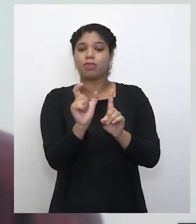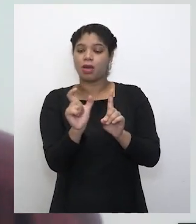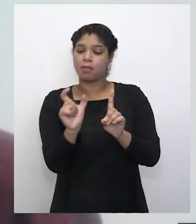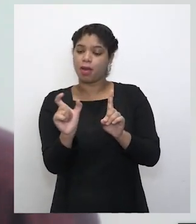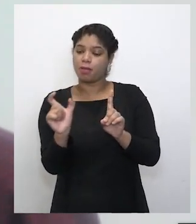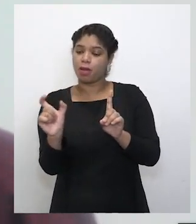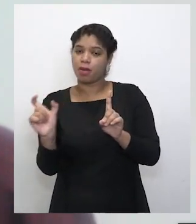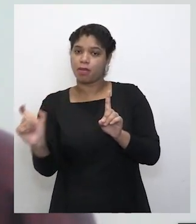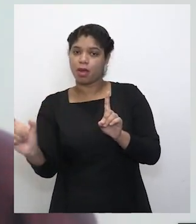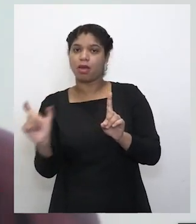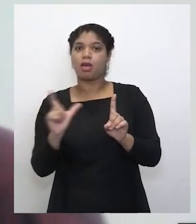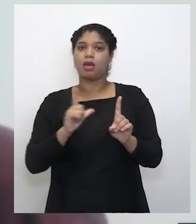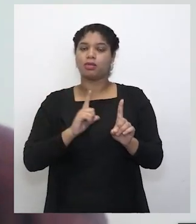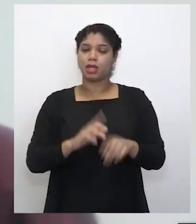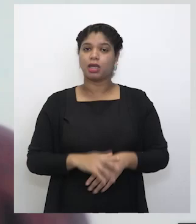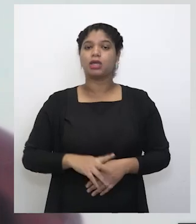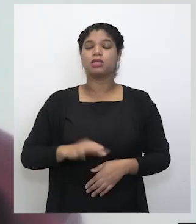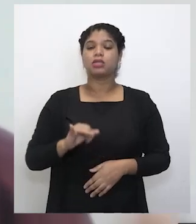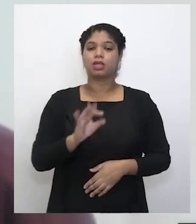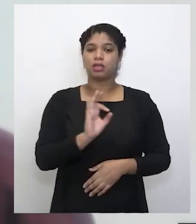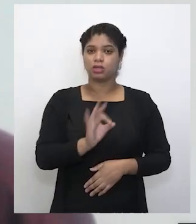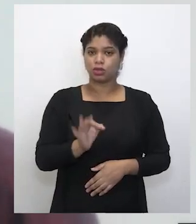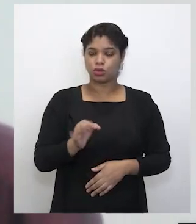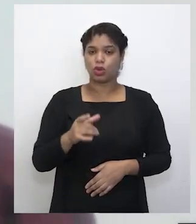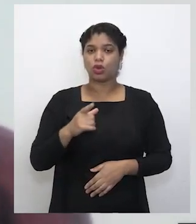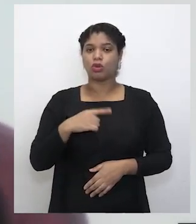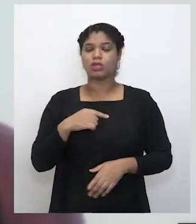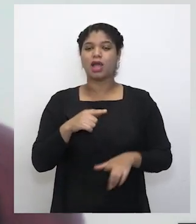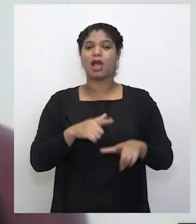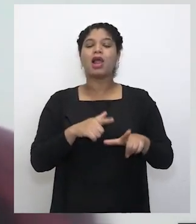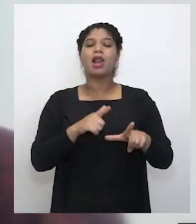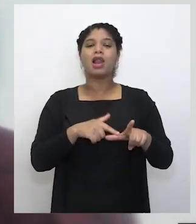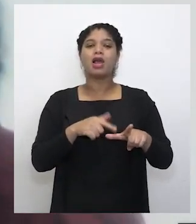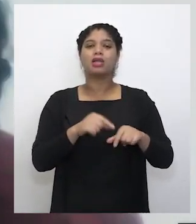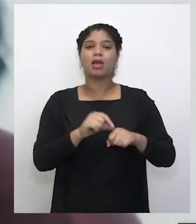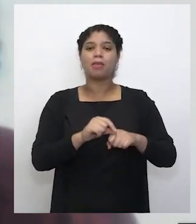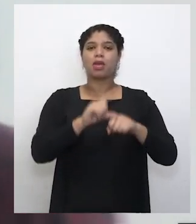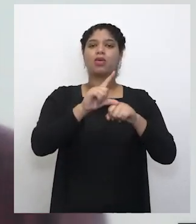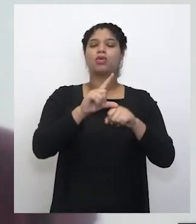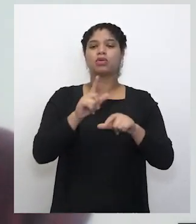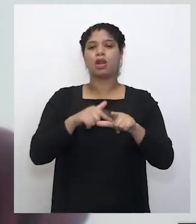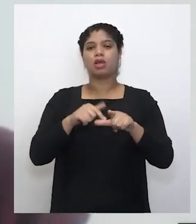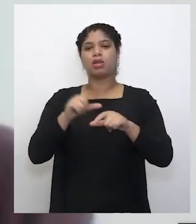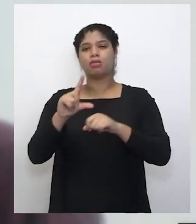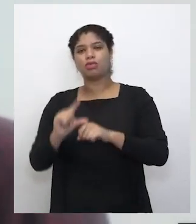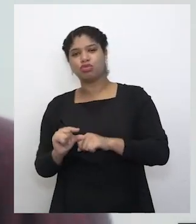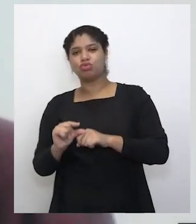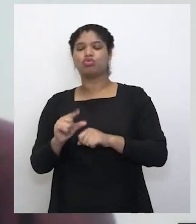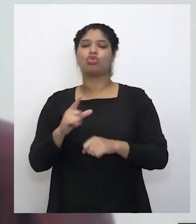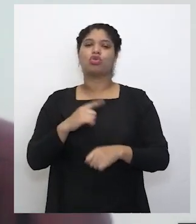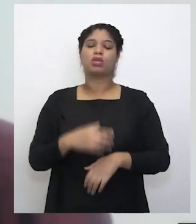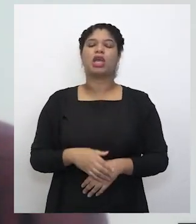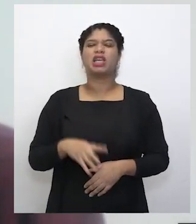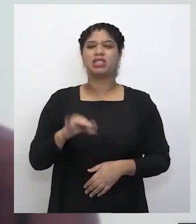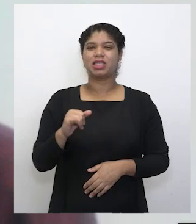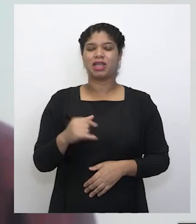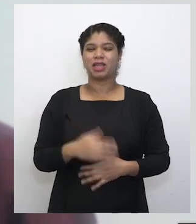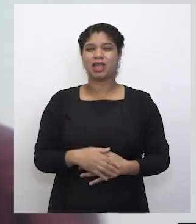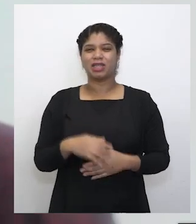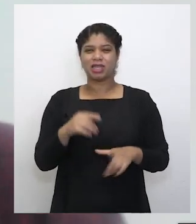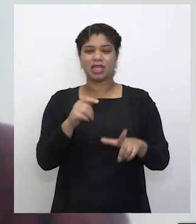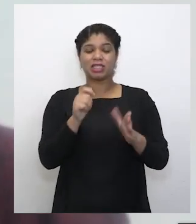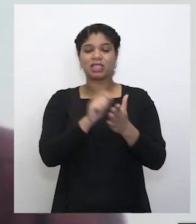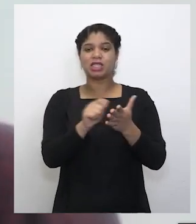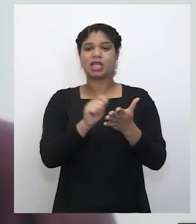se ele usa corretamente, né, as maiúsculas e minúsculas, observar se ele comete os mesmos erros